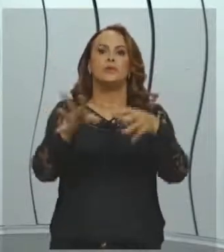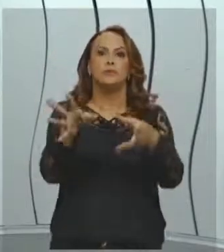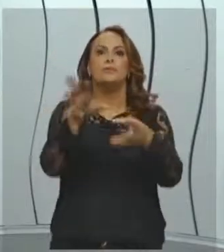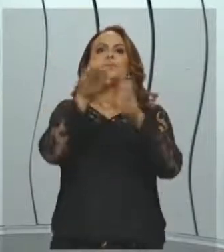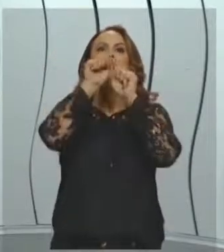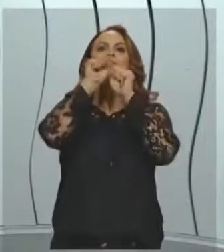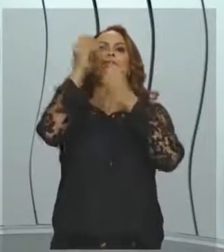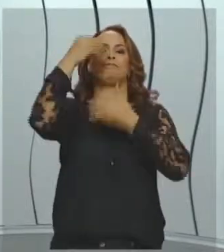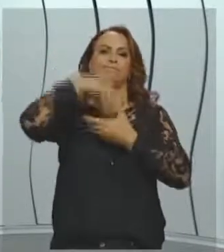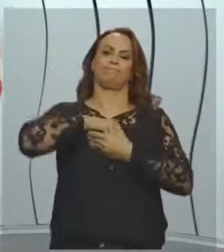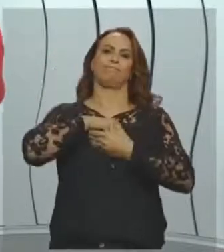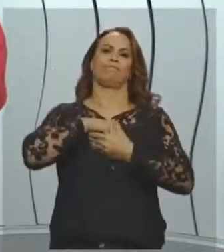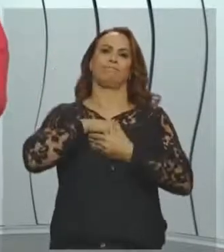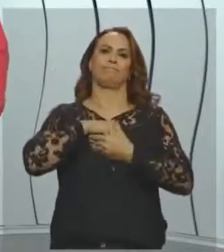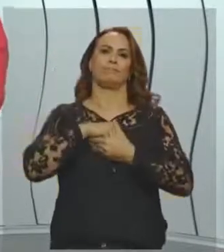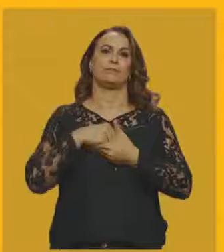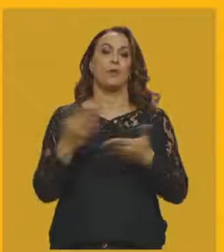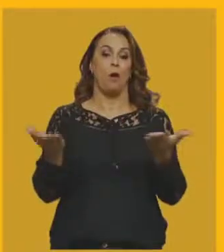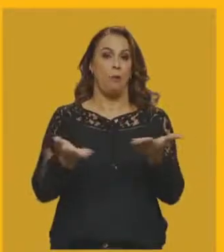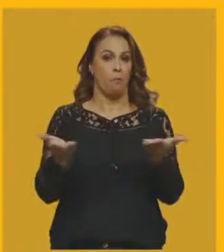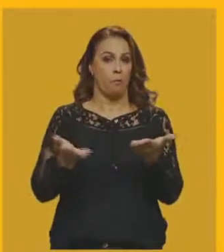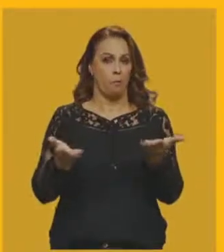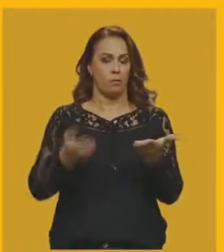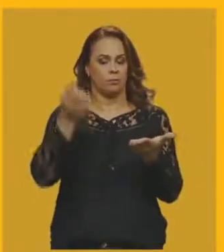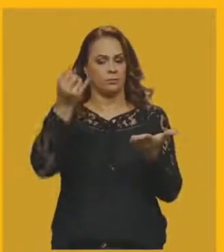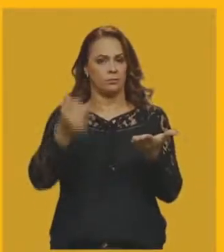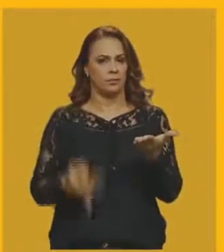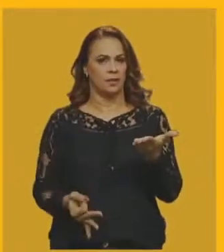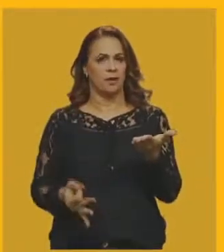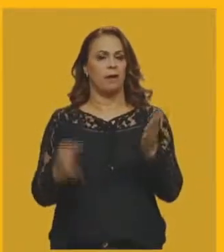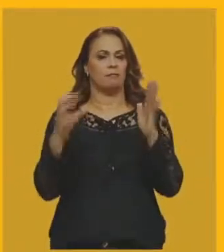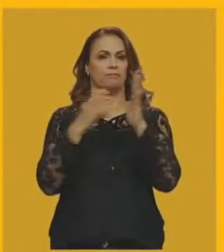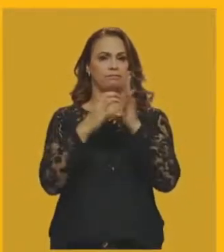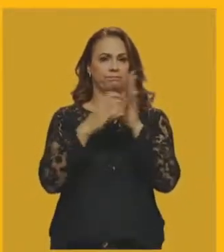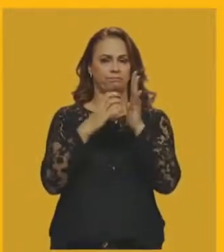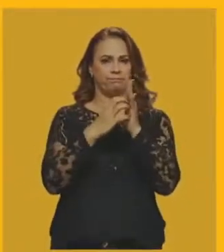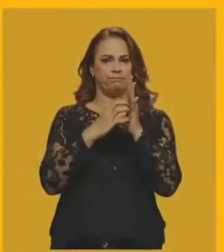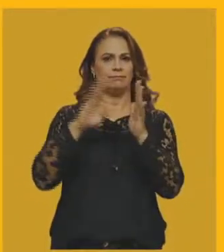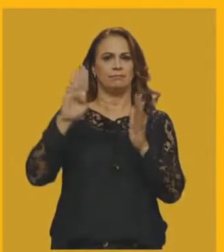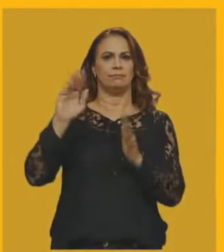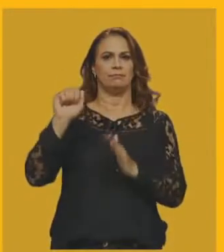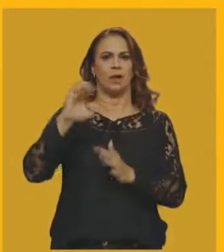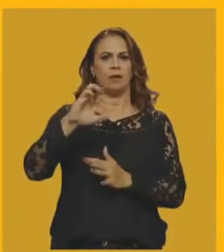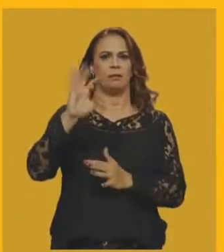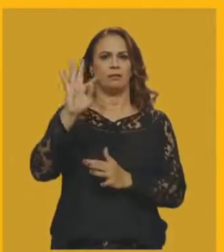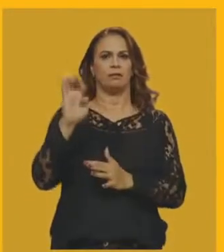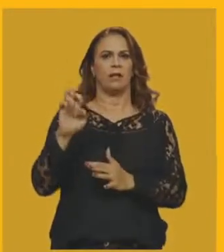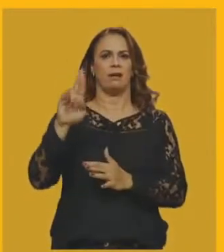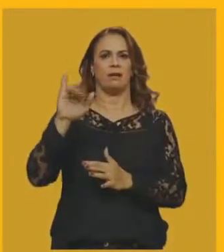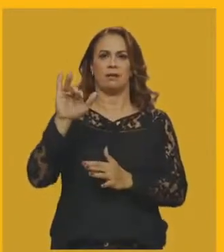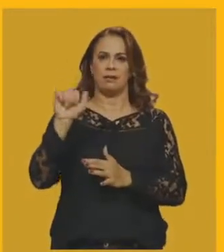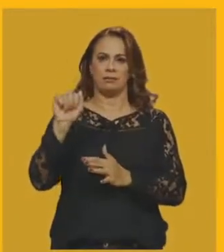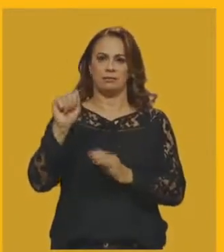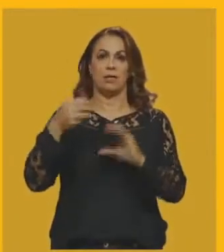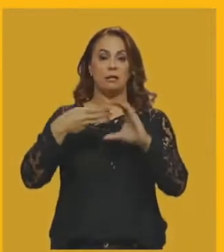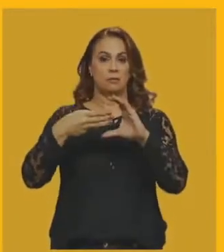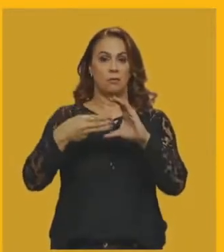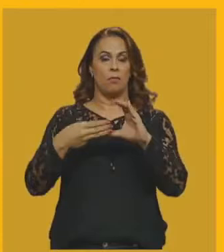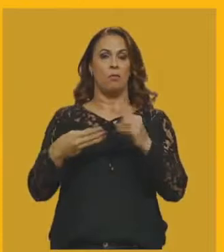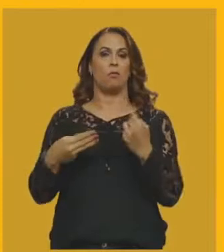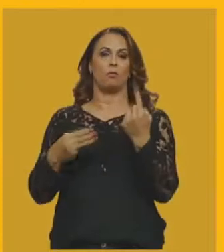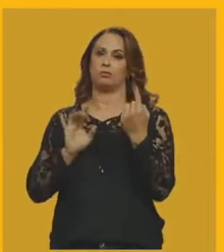sobre bactérias. As bactérias são seres unicelulares e elas são